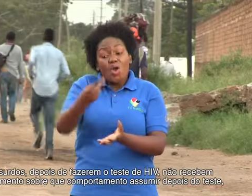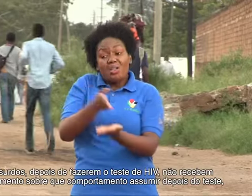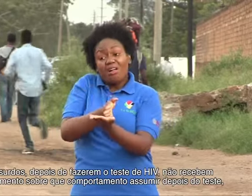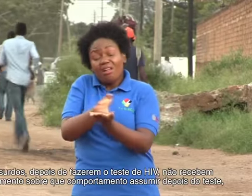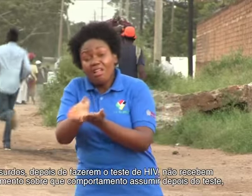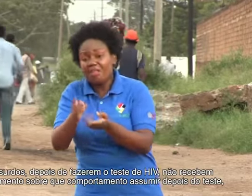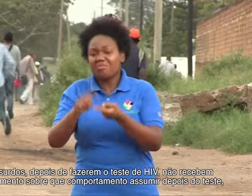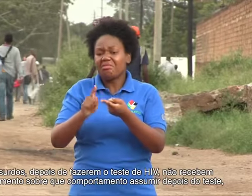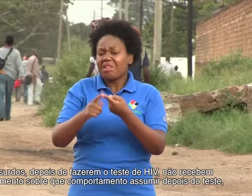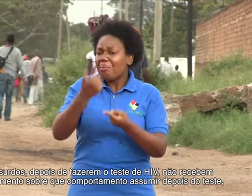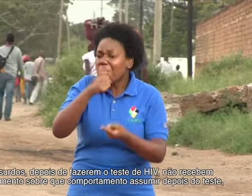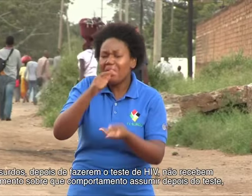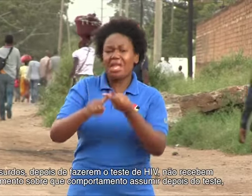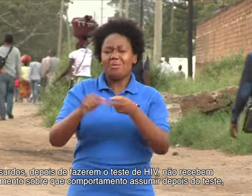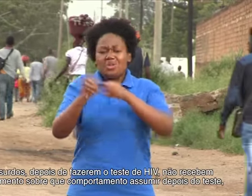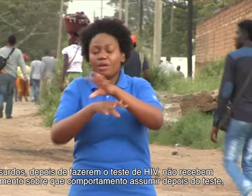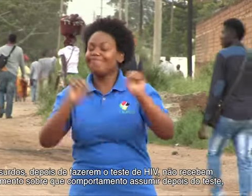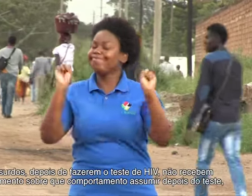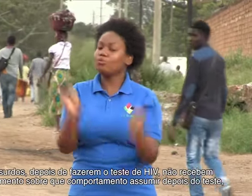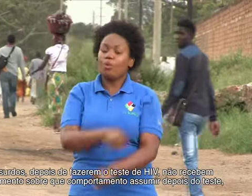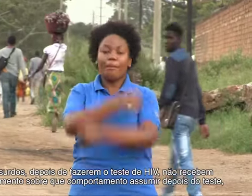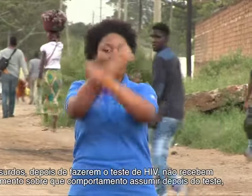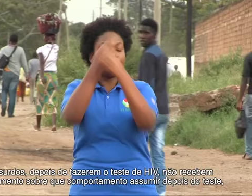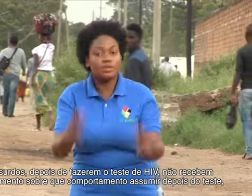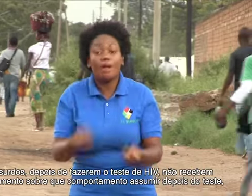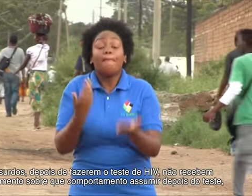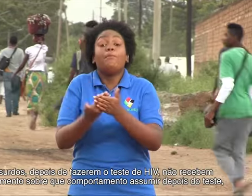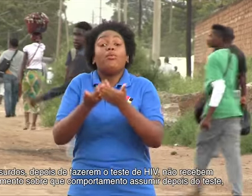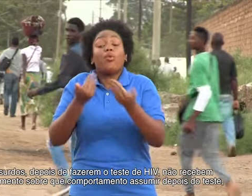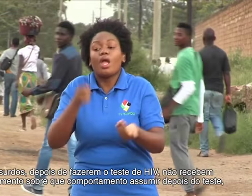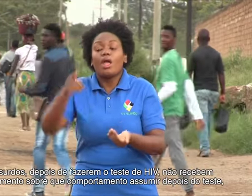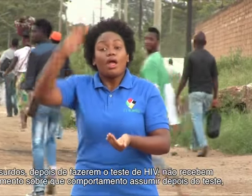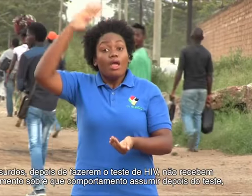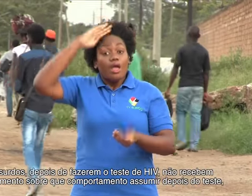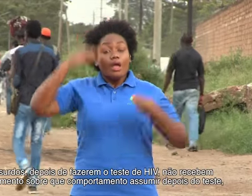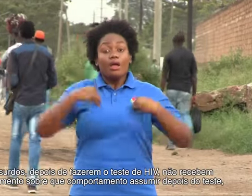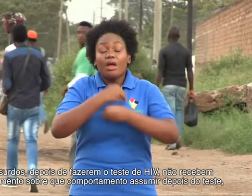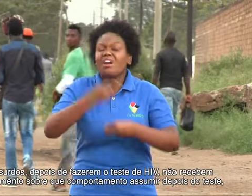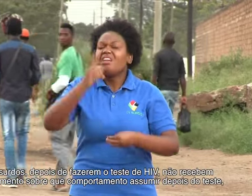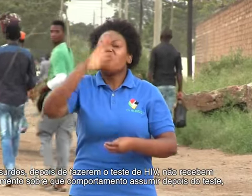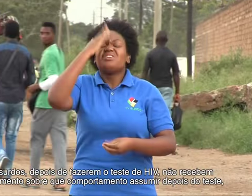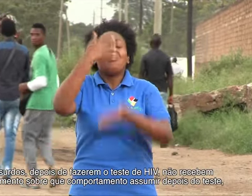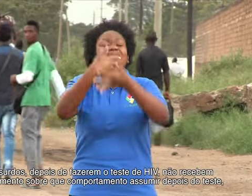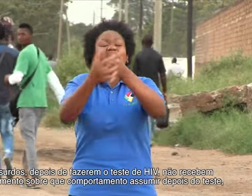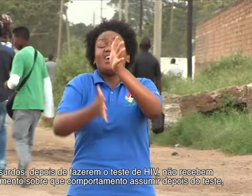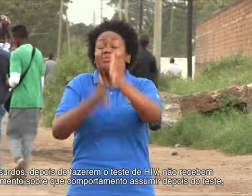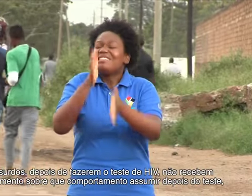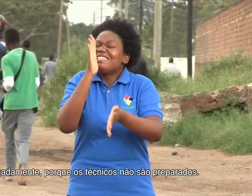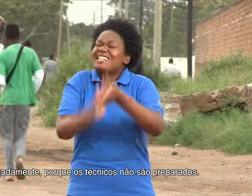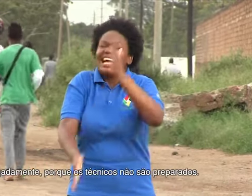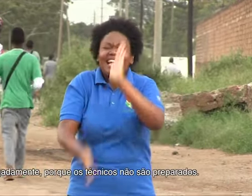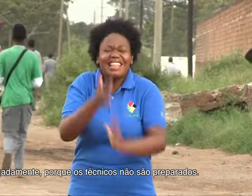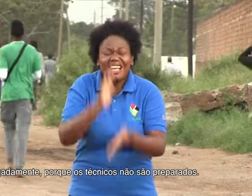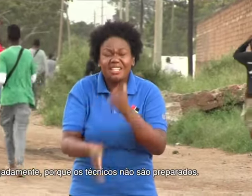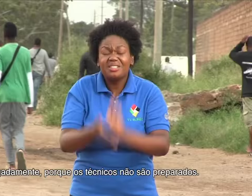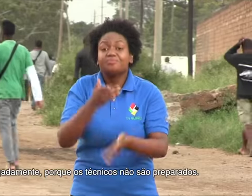Muitos surdos, depois de fazerem o teste de HIV, não recebem aconselhamento sobre o que comportamentos assumir depois do